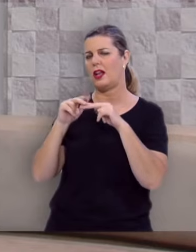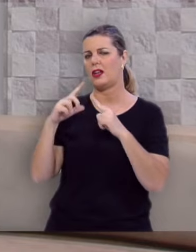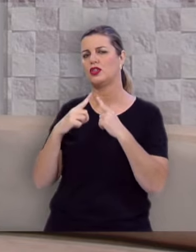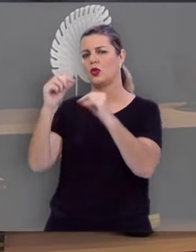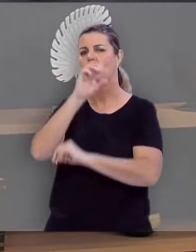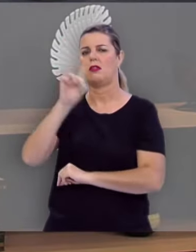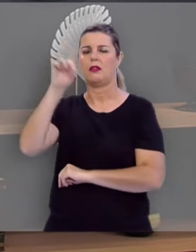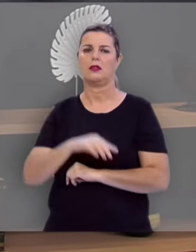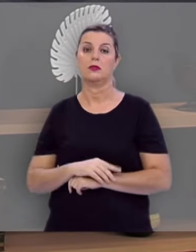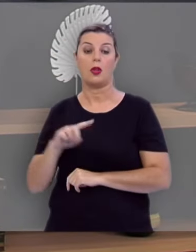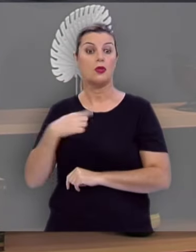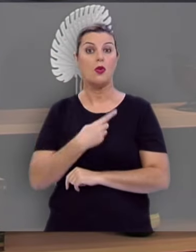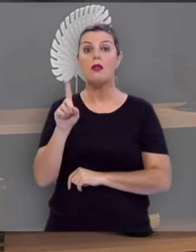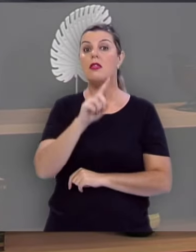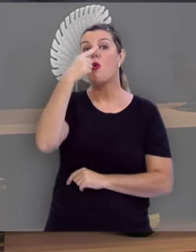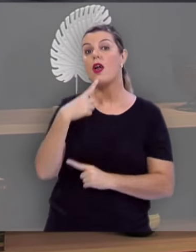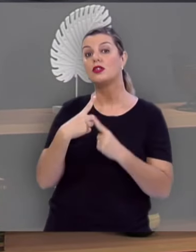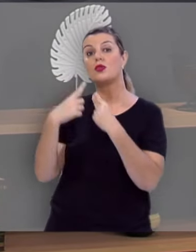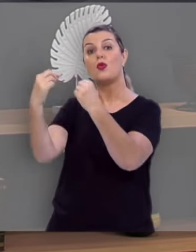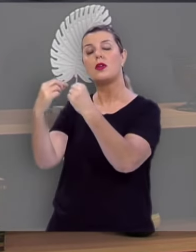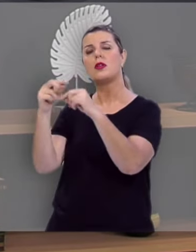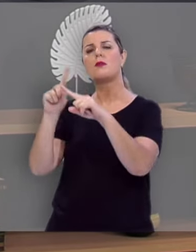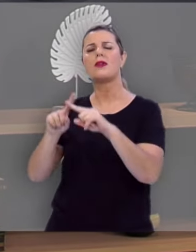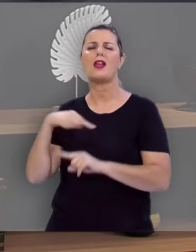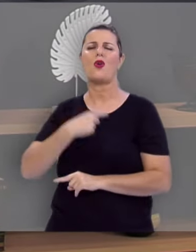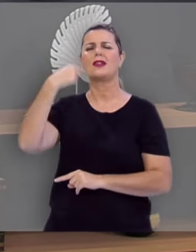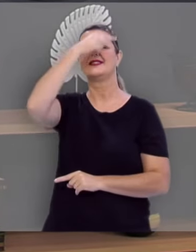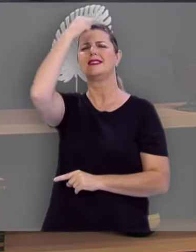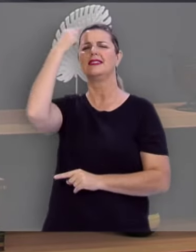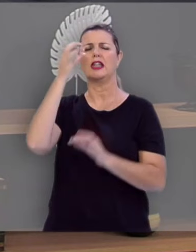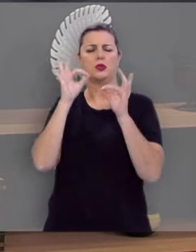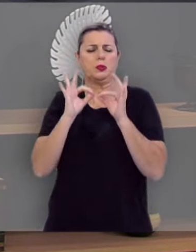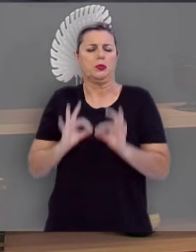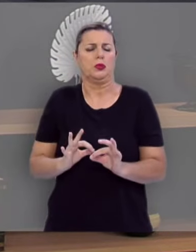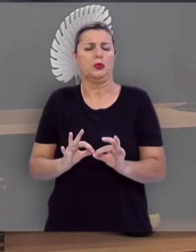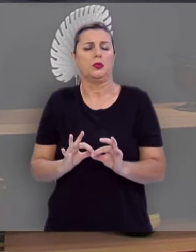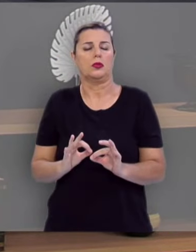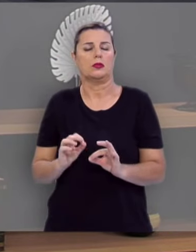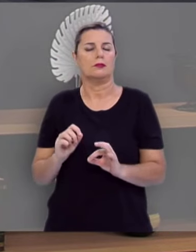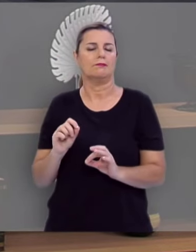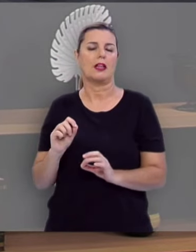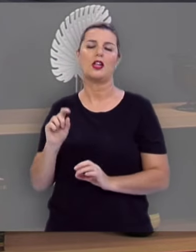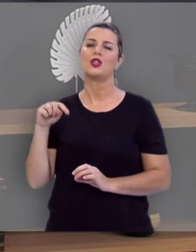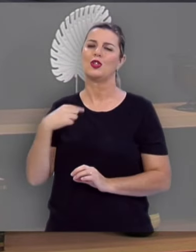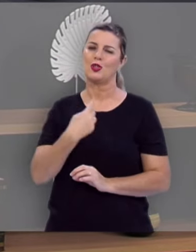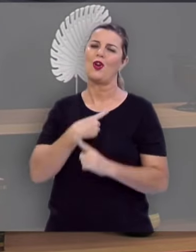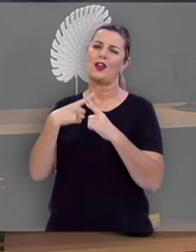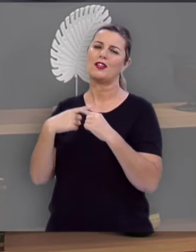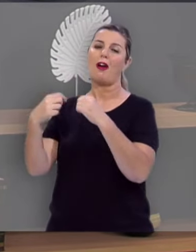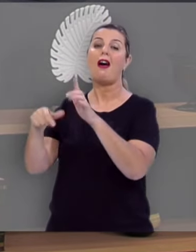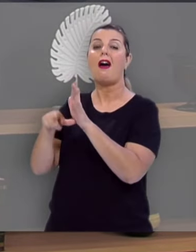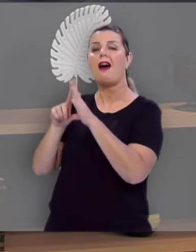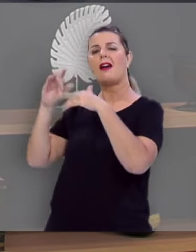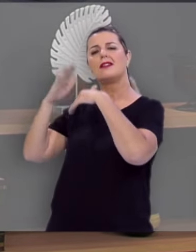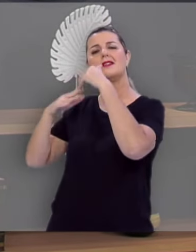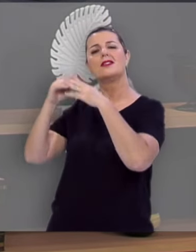divina. Nós não fomos escolhidos porque éramos santos e irrepreensíveis, mas fomos escolhidos antes da